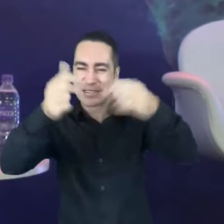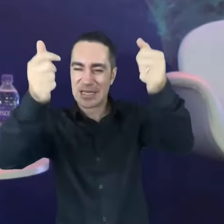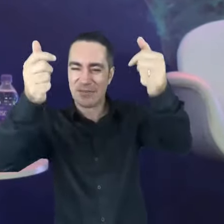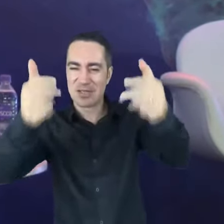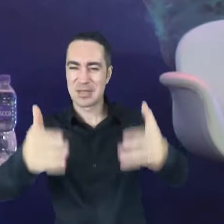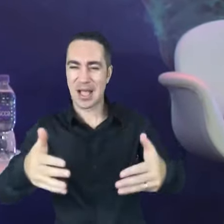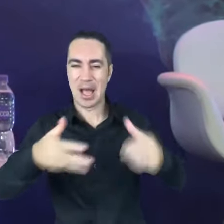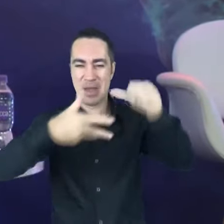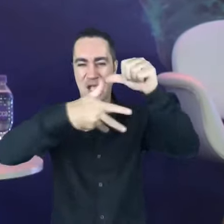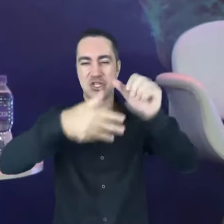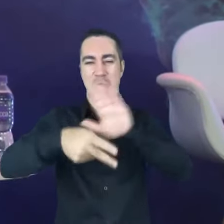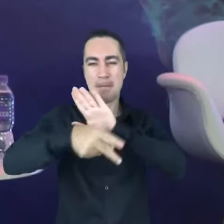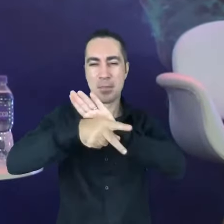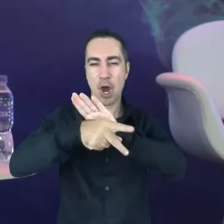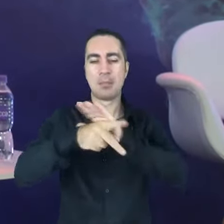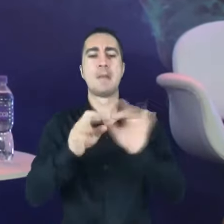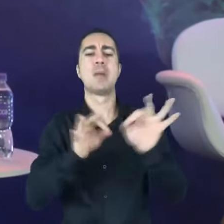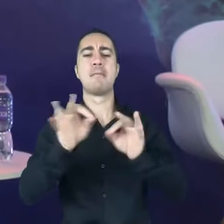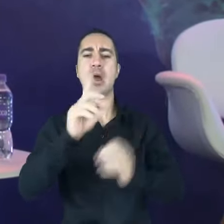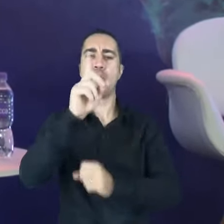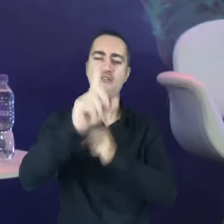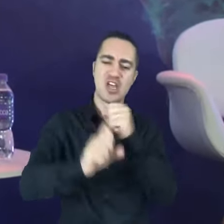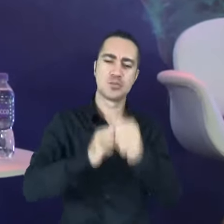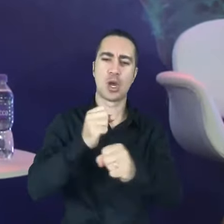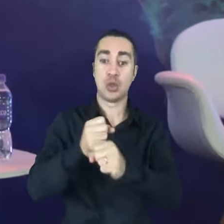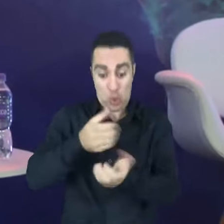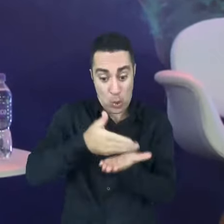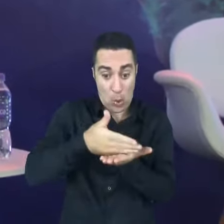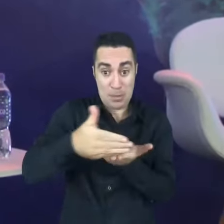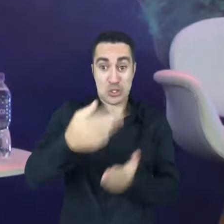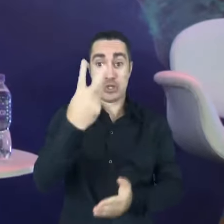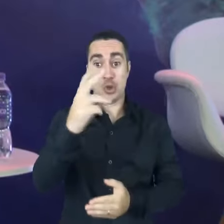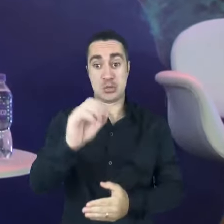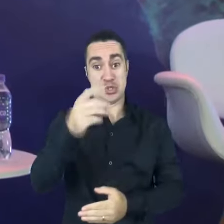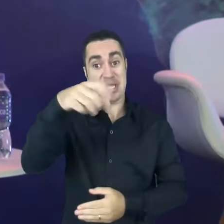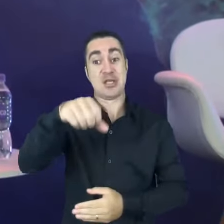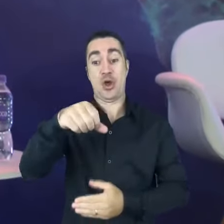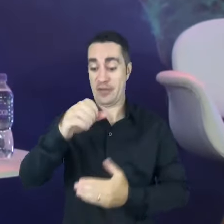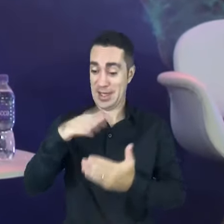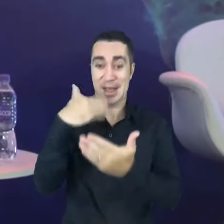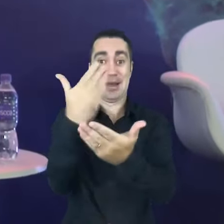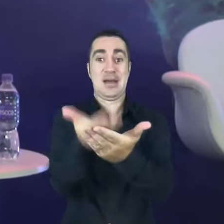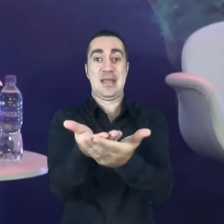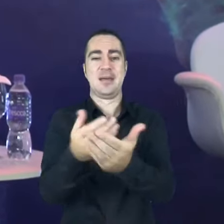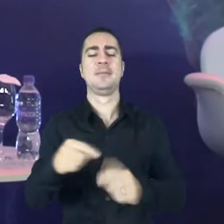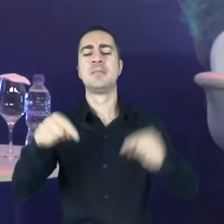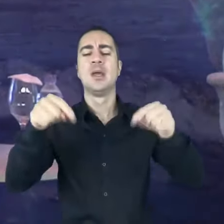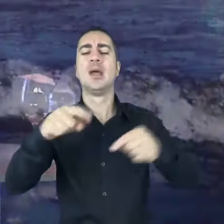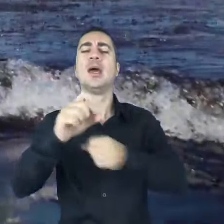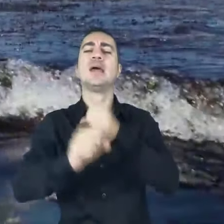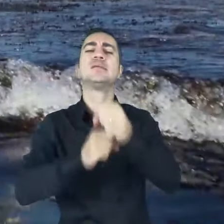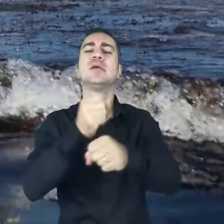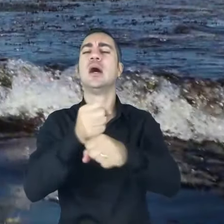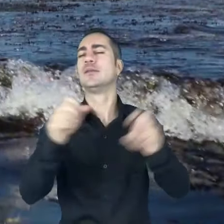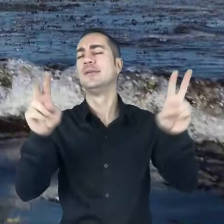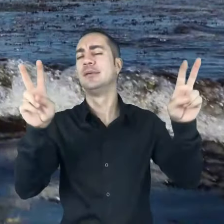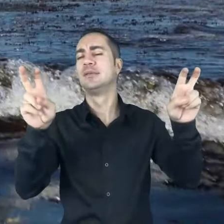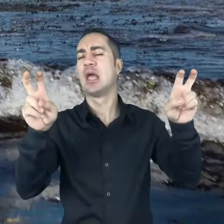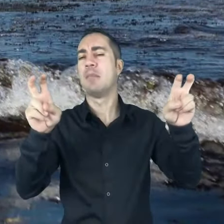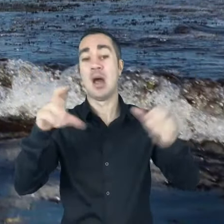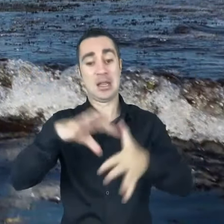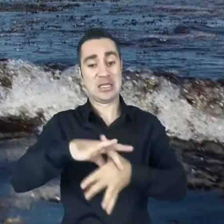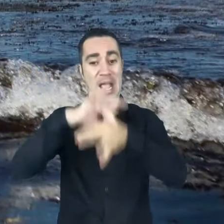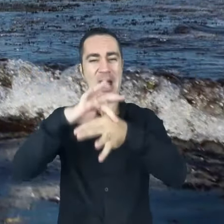organiza anualmente desde 2019. Este ano, vamos abordar o papel da liderança